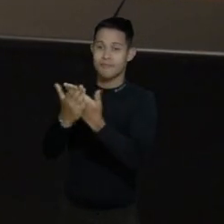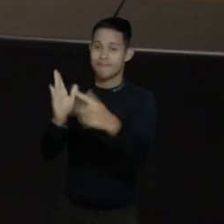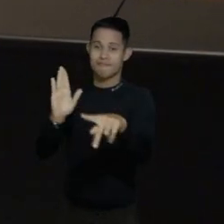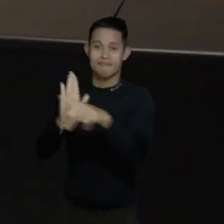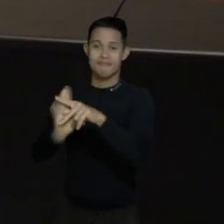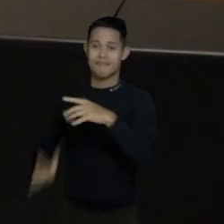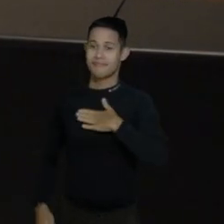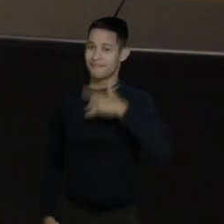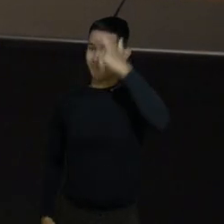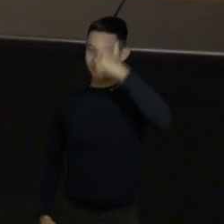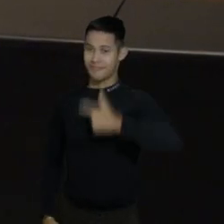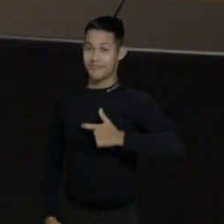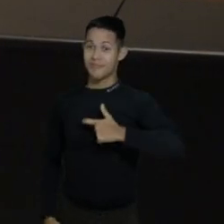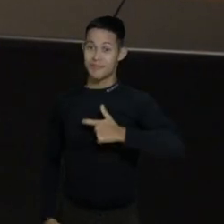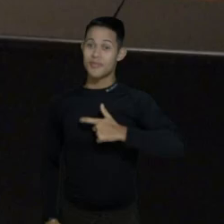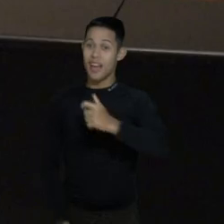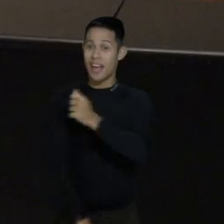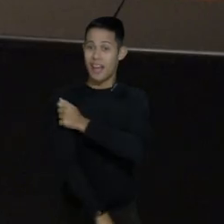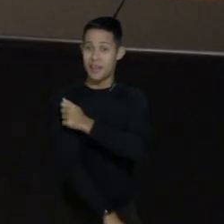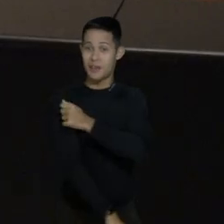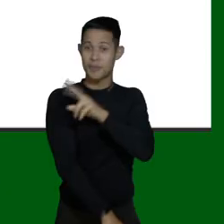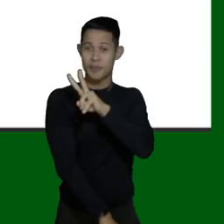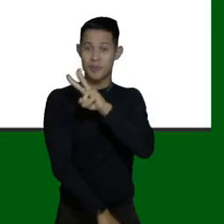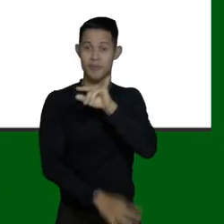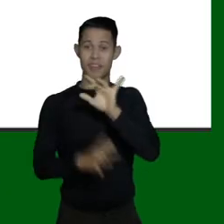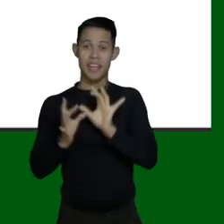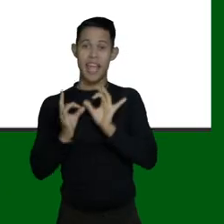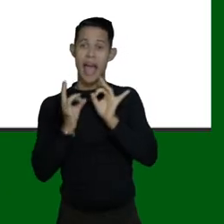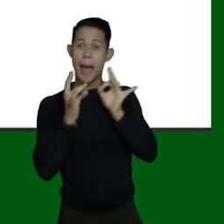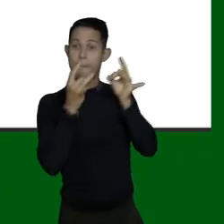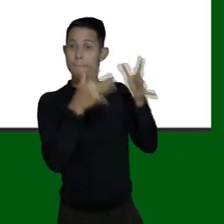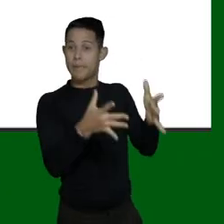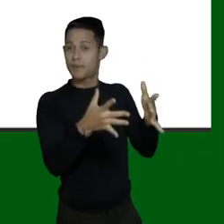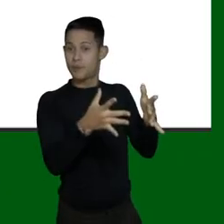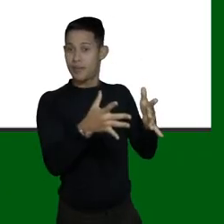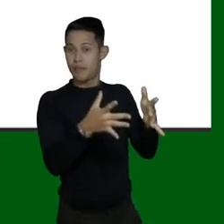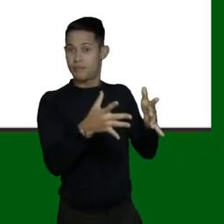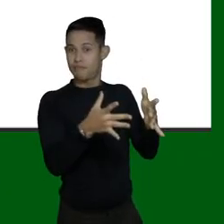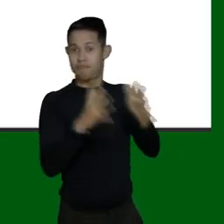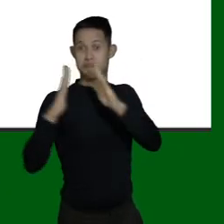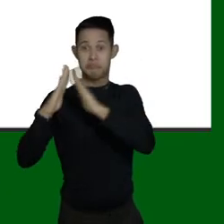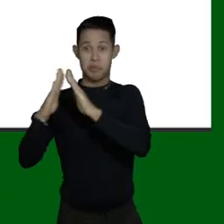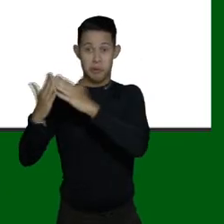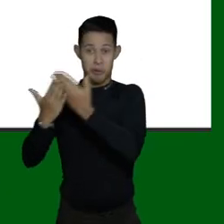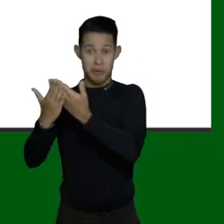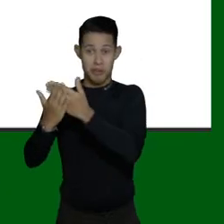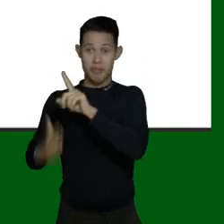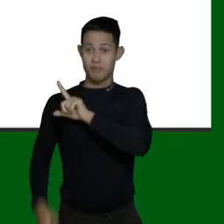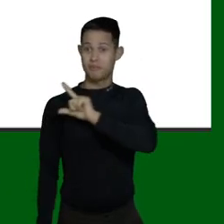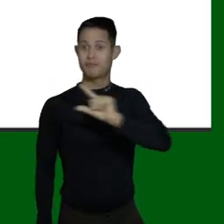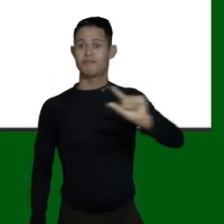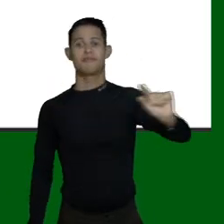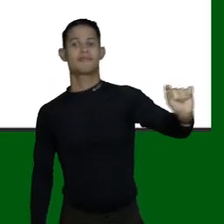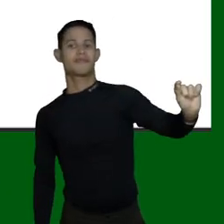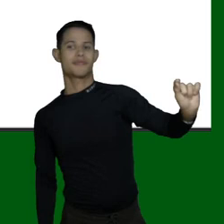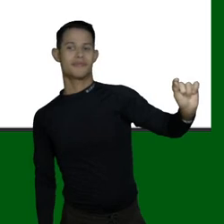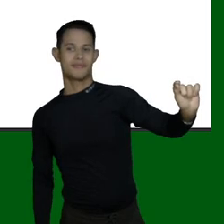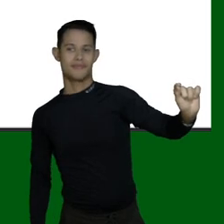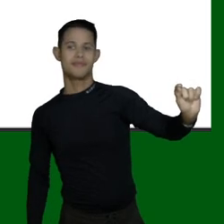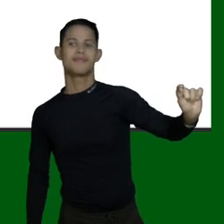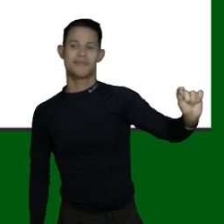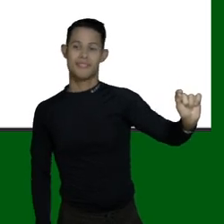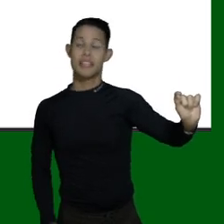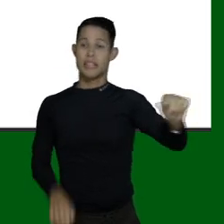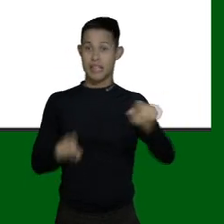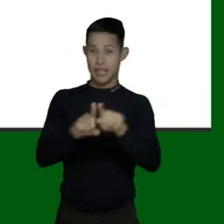gera evasão n eu quero ir embora da escola né E aí a gente entra naqueles dados que foram